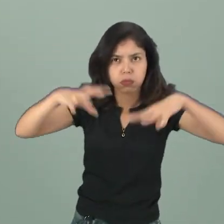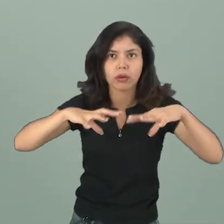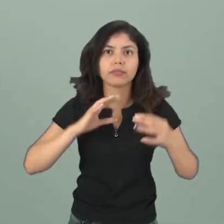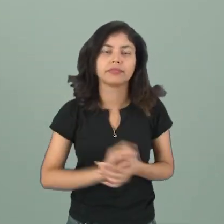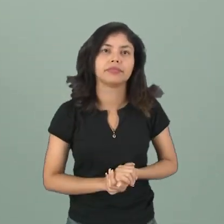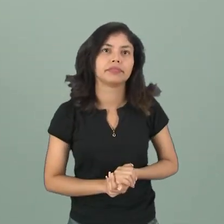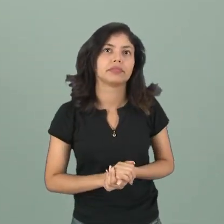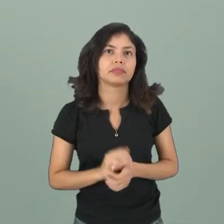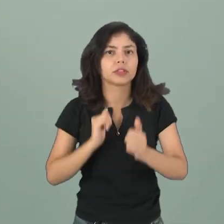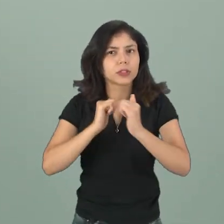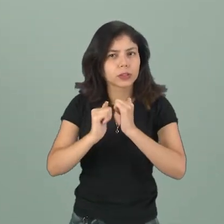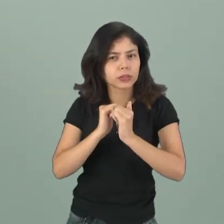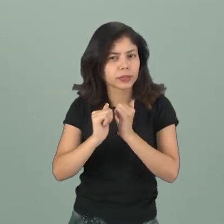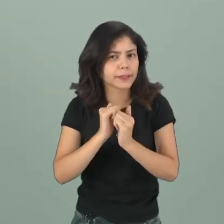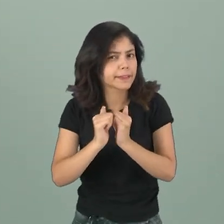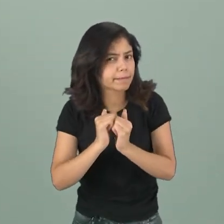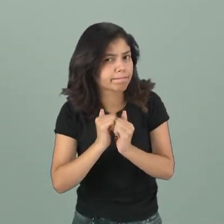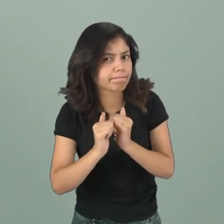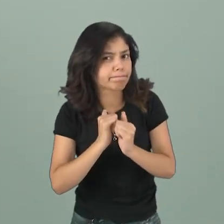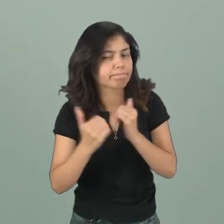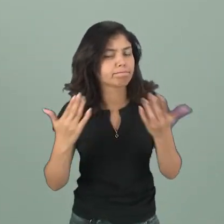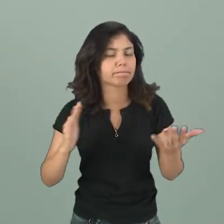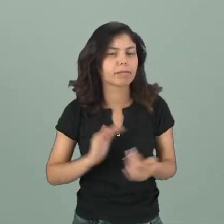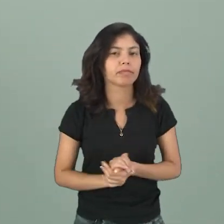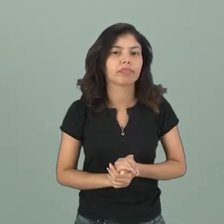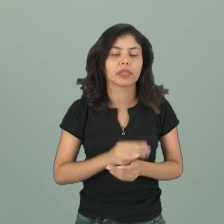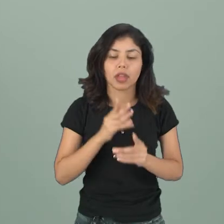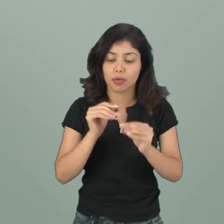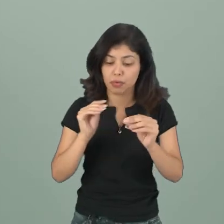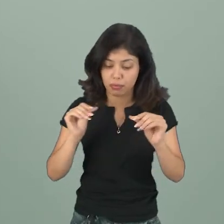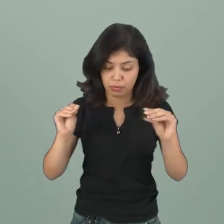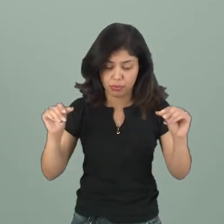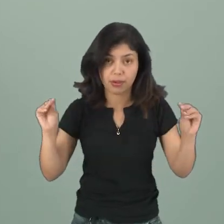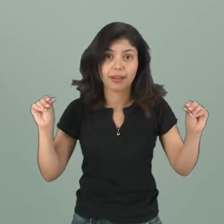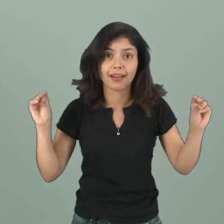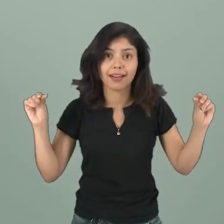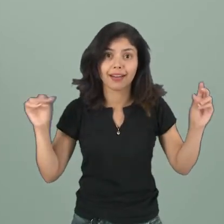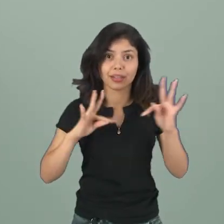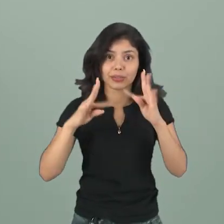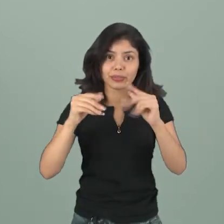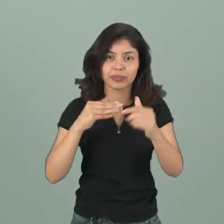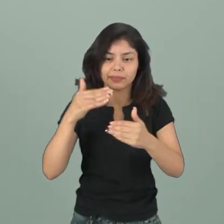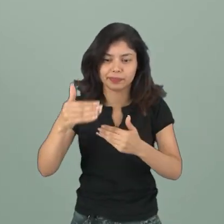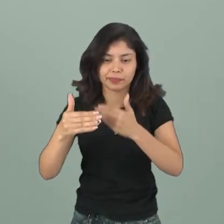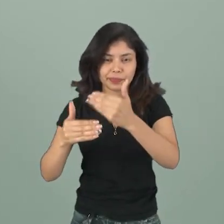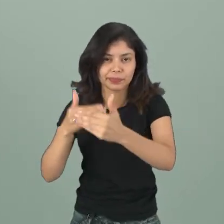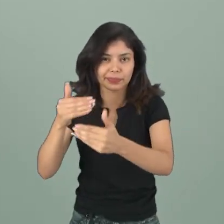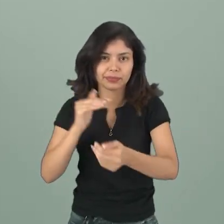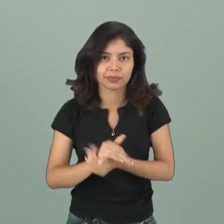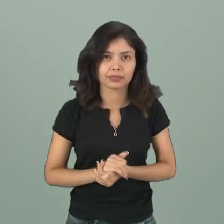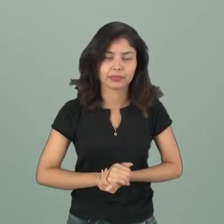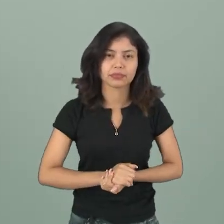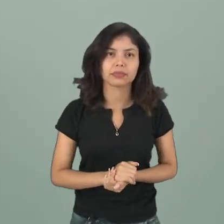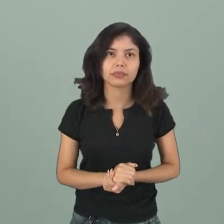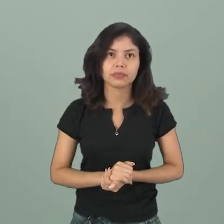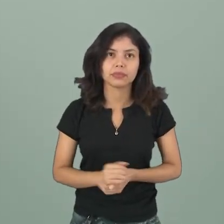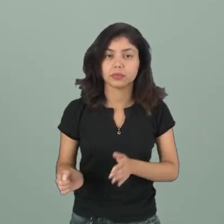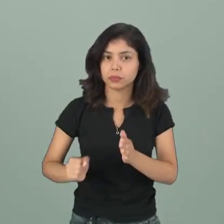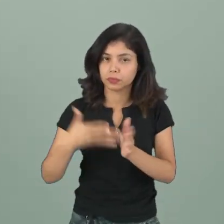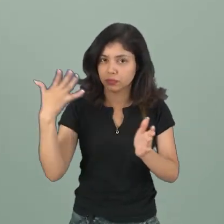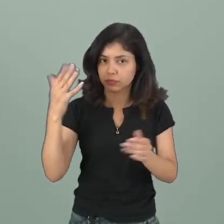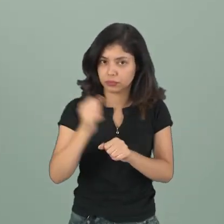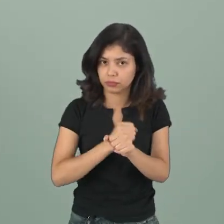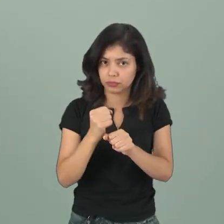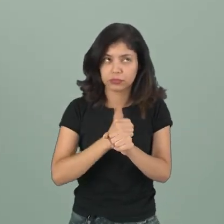sol, do atrito dos grânulos de areia. Tudo isso é um processo lento, mas que com o decorrer de milhares